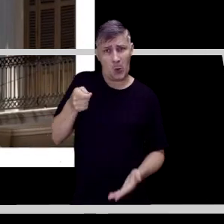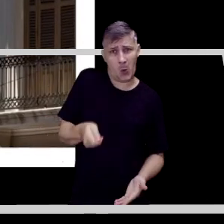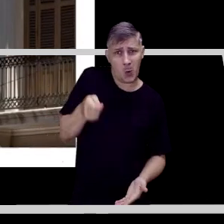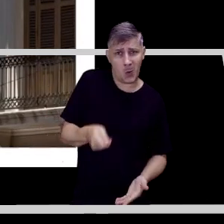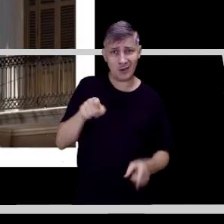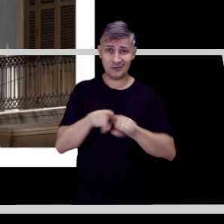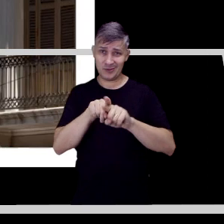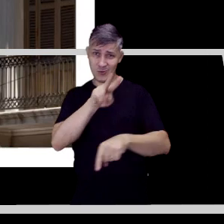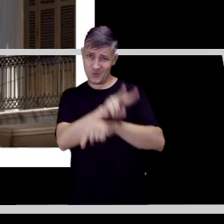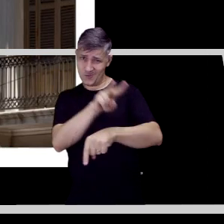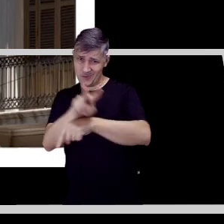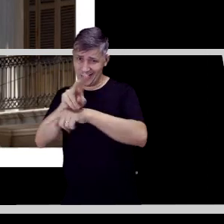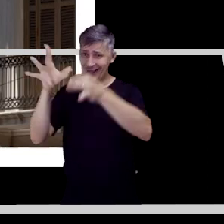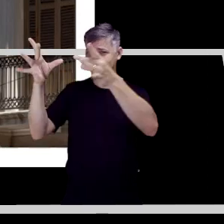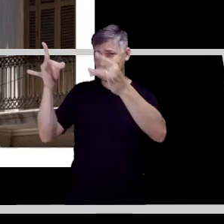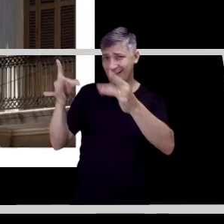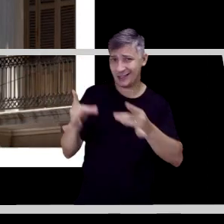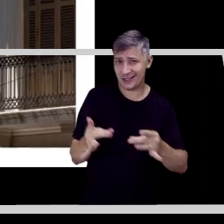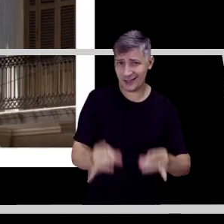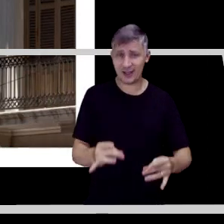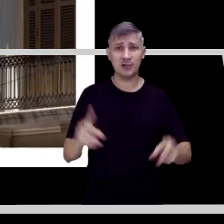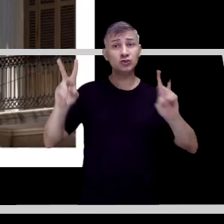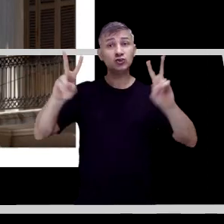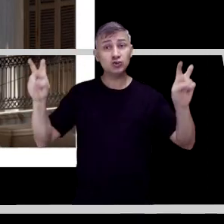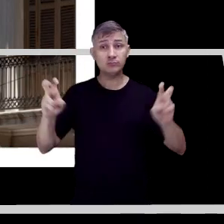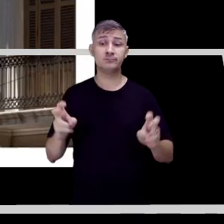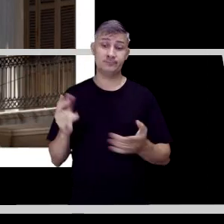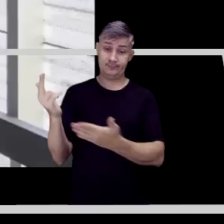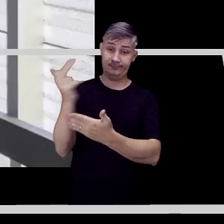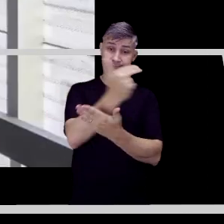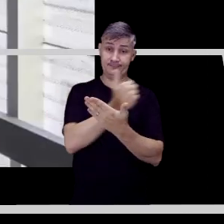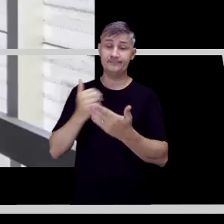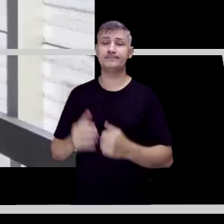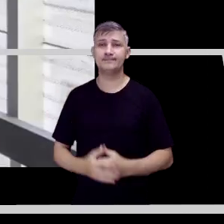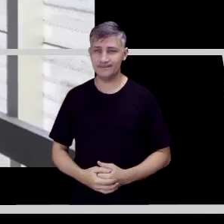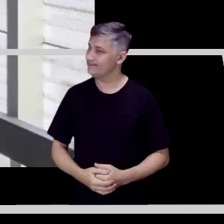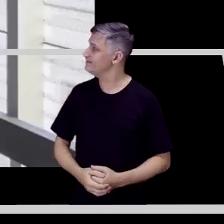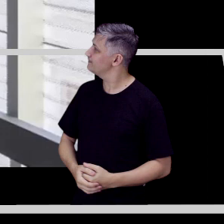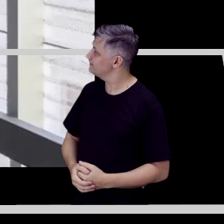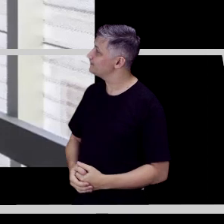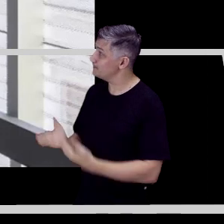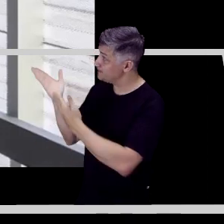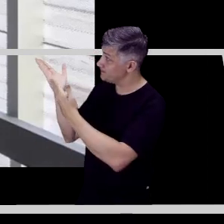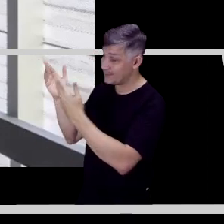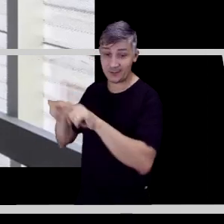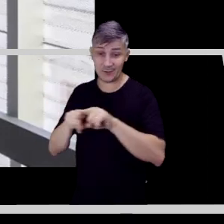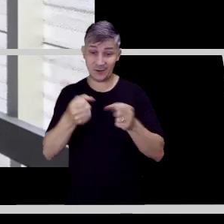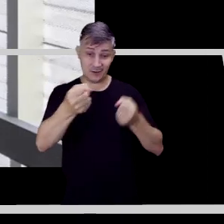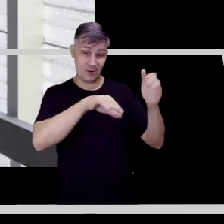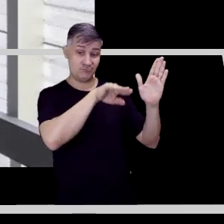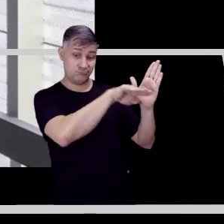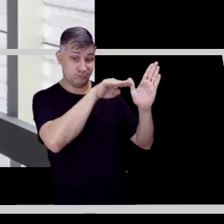digo exigência, mas de cuidado e de detalhismo muito grande, assim, com a questão do desenho também. Aí os espaços